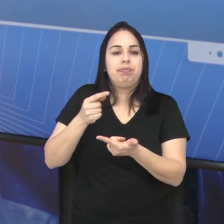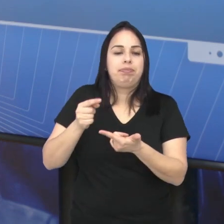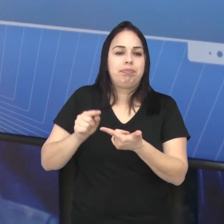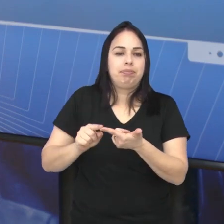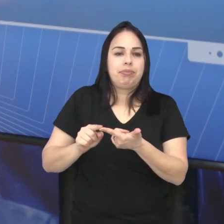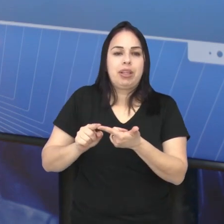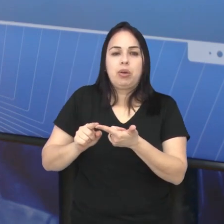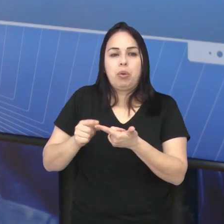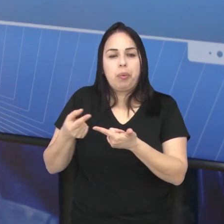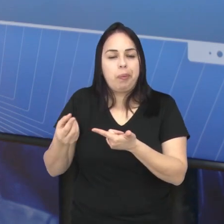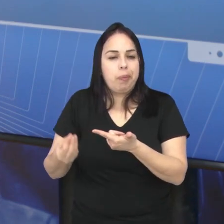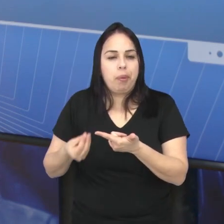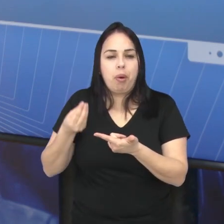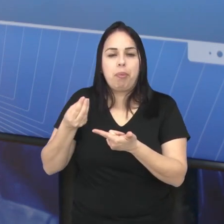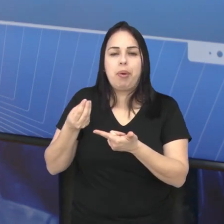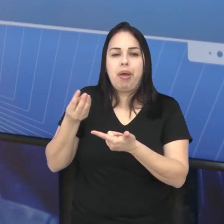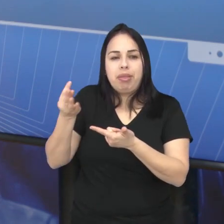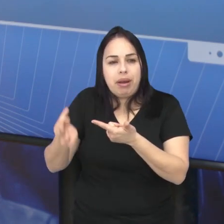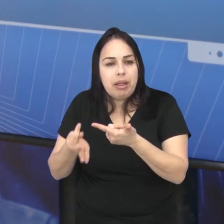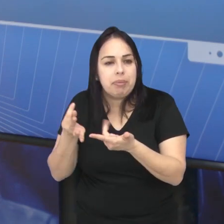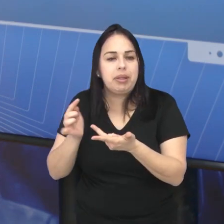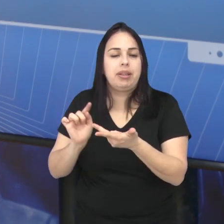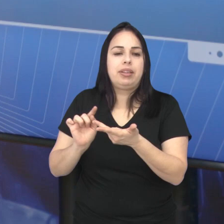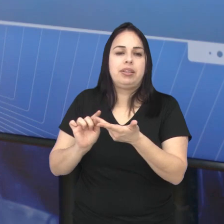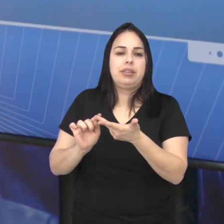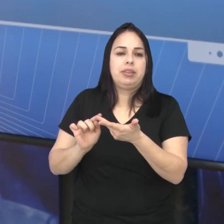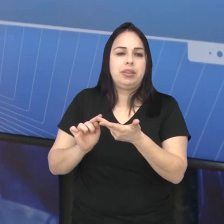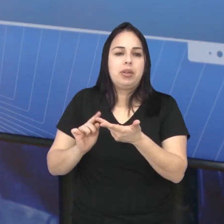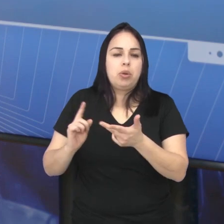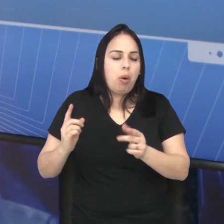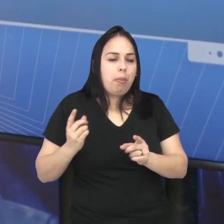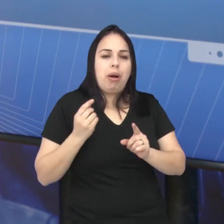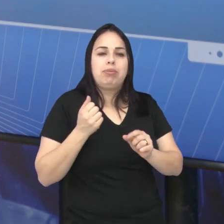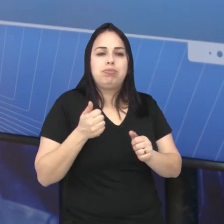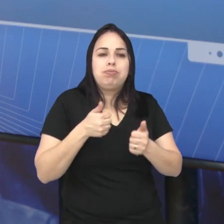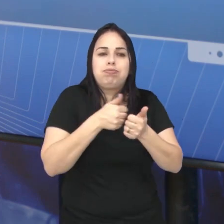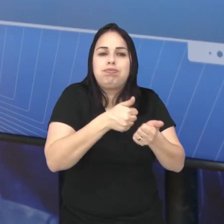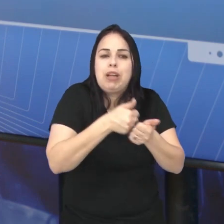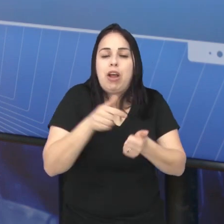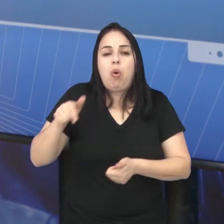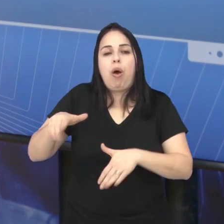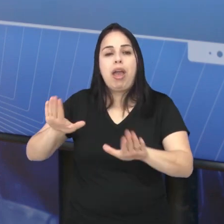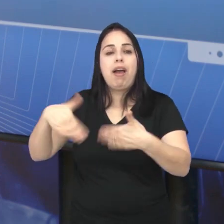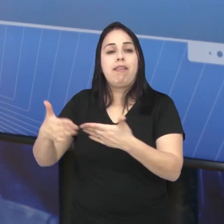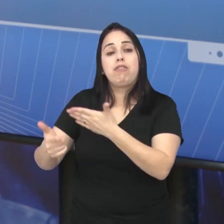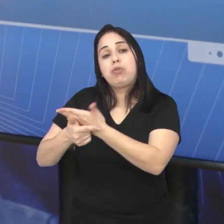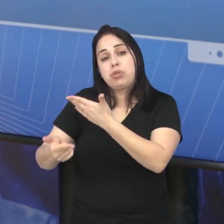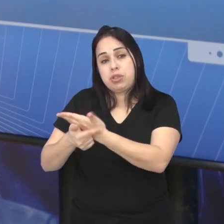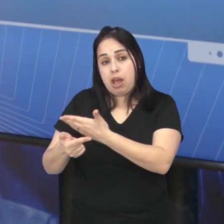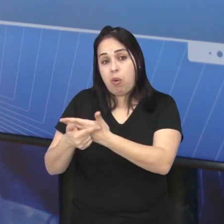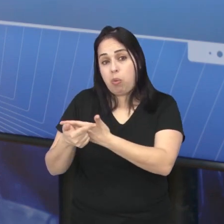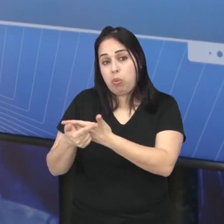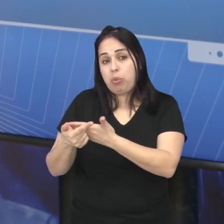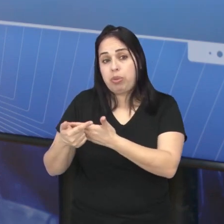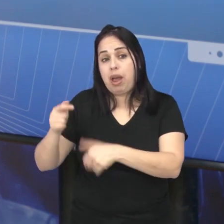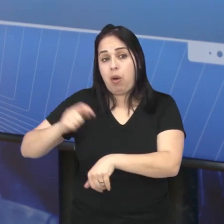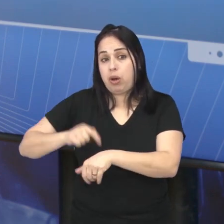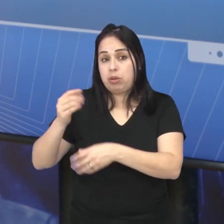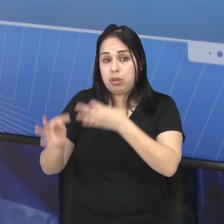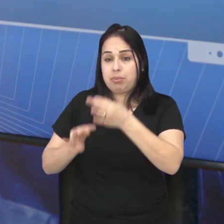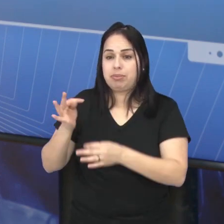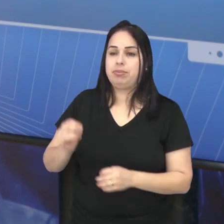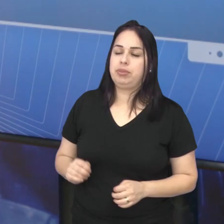ela acompanha, como que ela vai tratar, como que ela acompanha, como que fica o papel dela